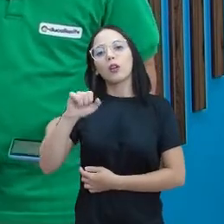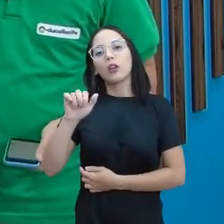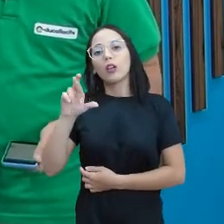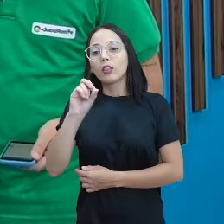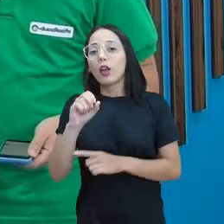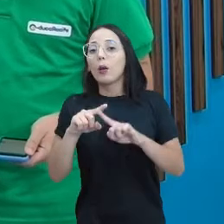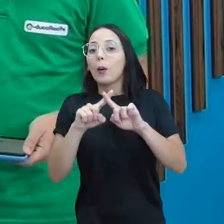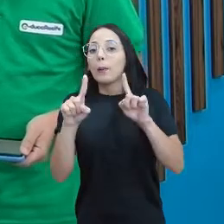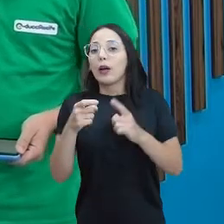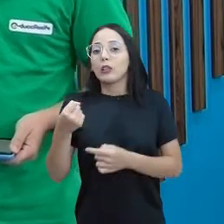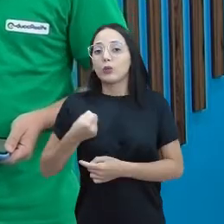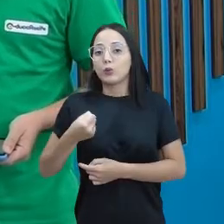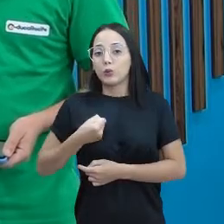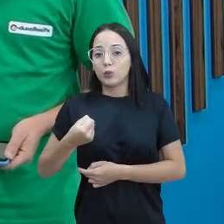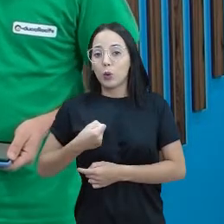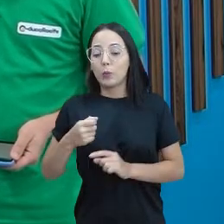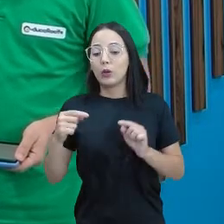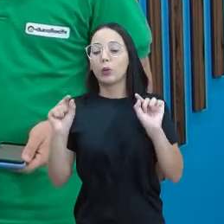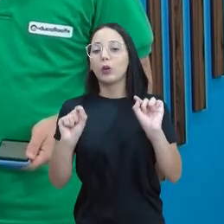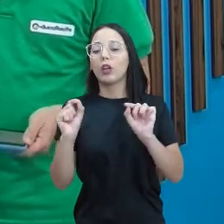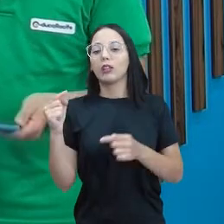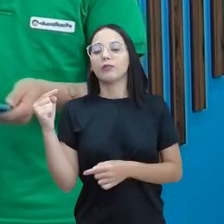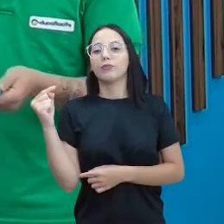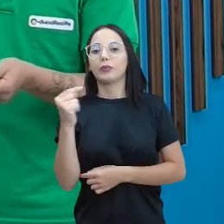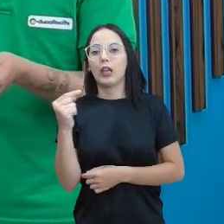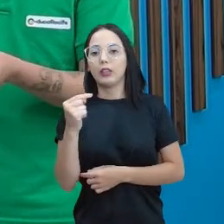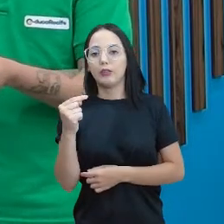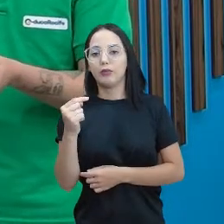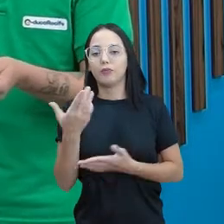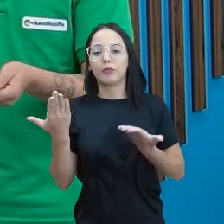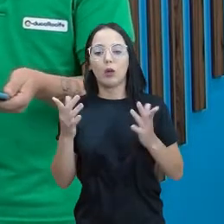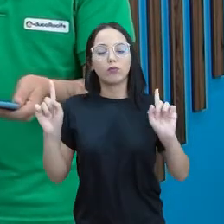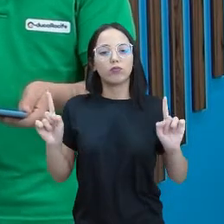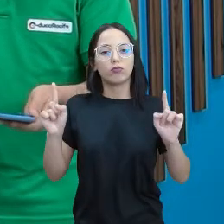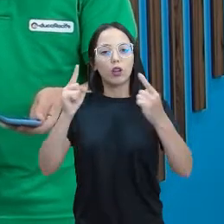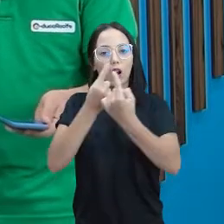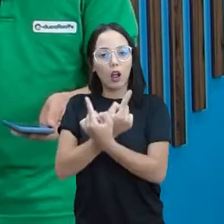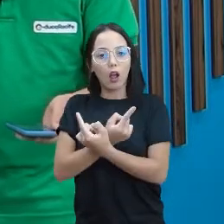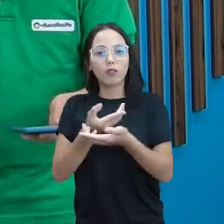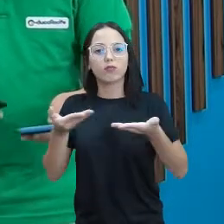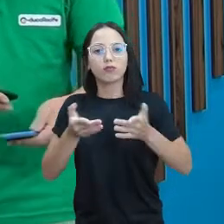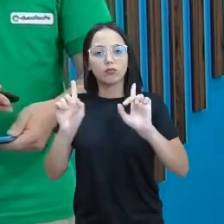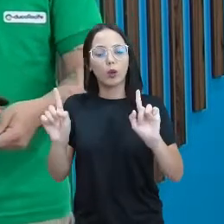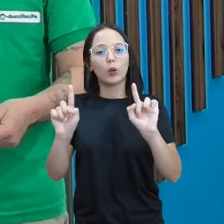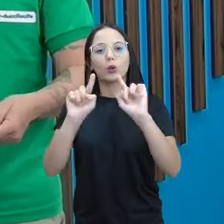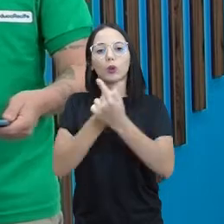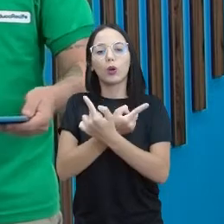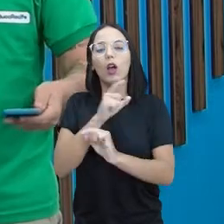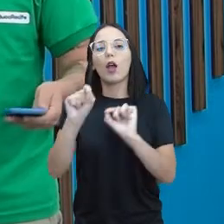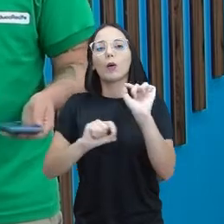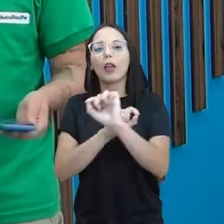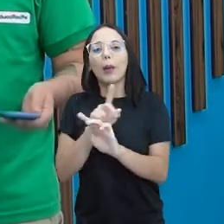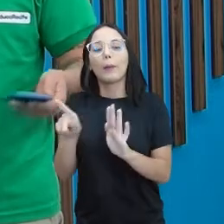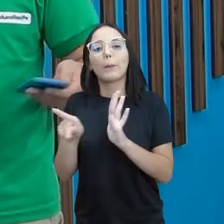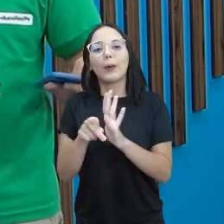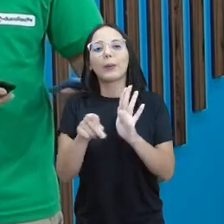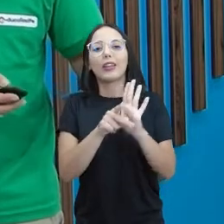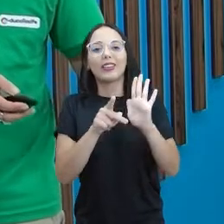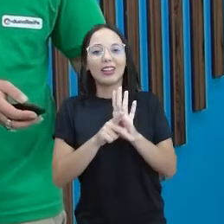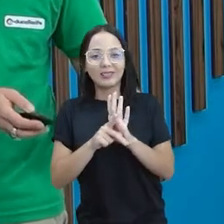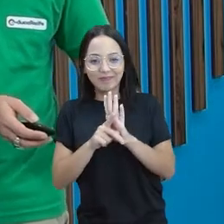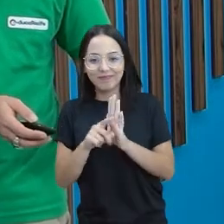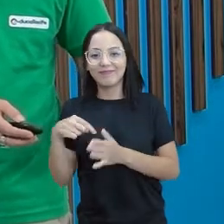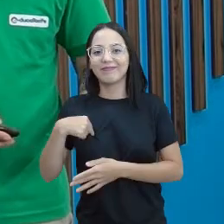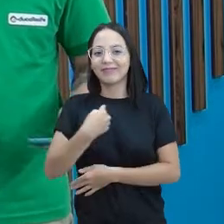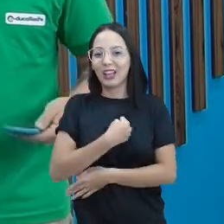o expoente inteiro negativo, tá bom? Então, inverter a base e trocar o sinal do expoente é essa propriedade que a gente vai